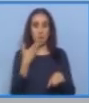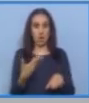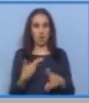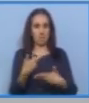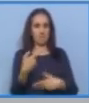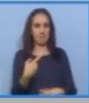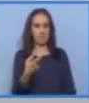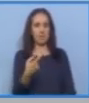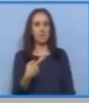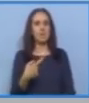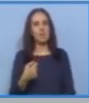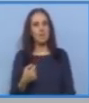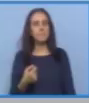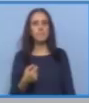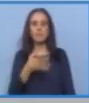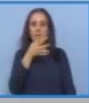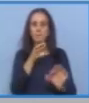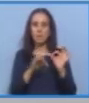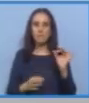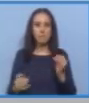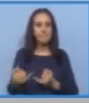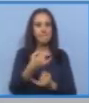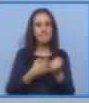fazer, e fazer com que a palavra circule.